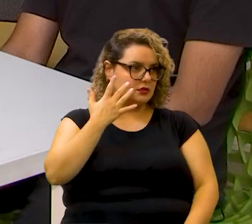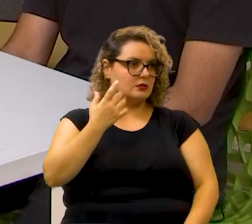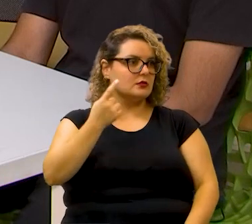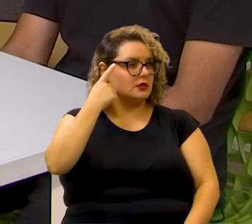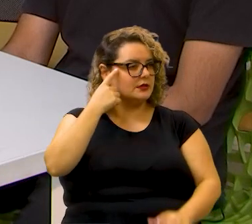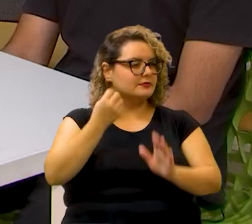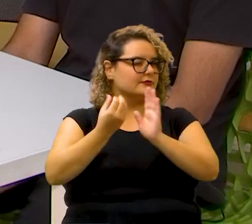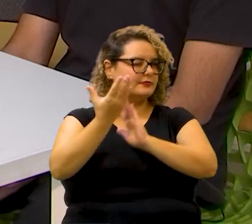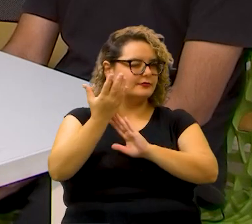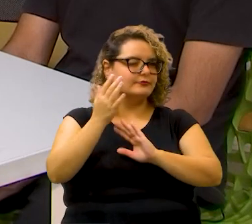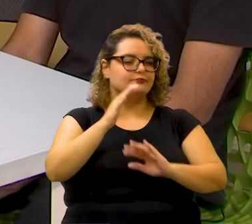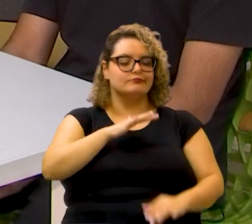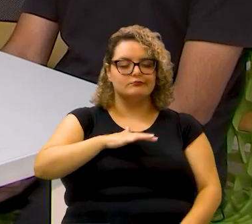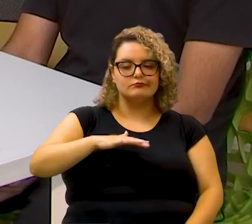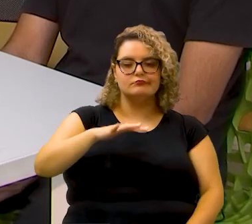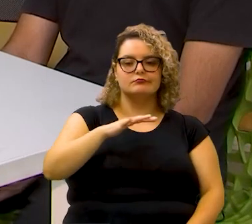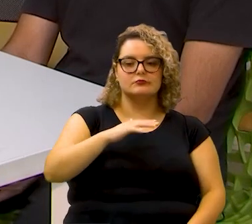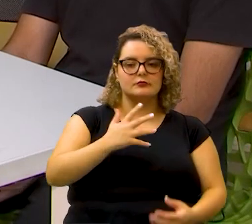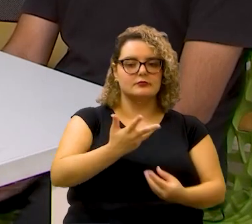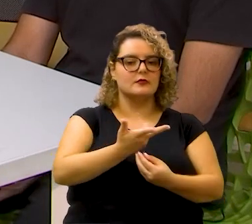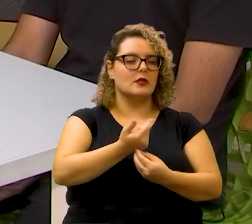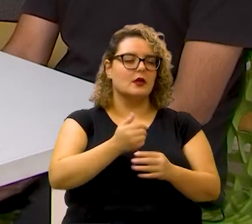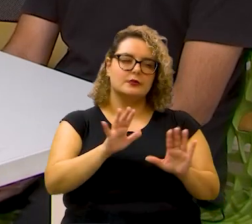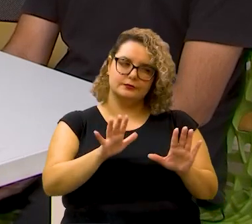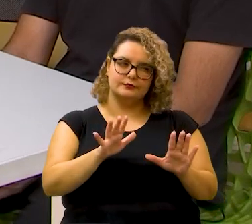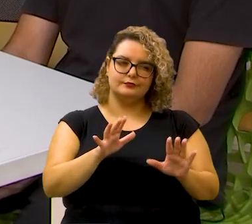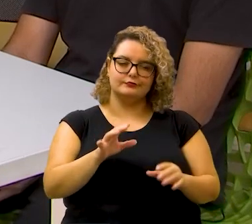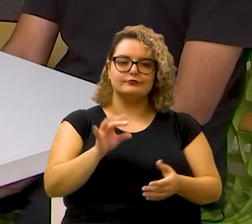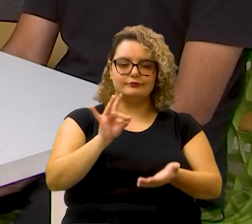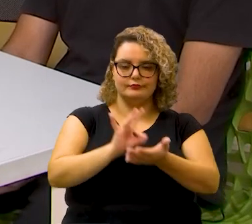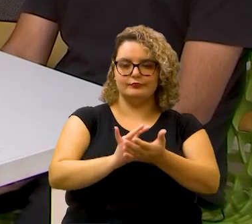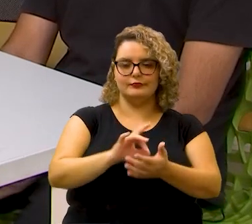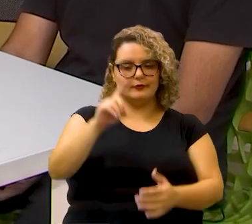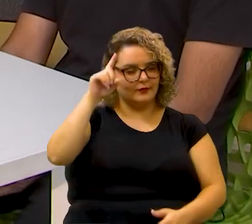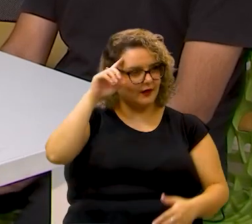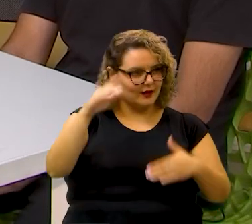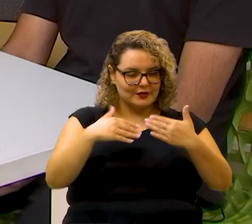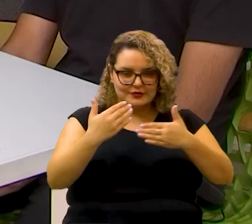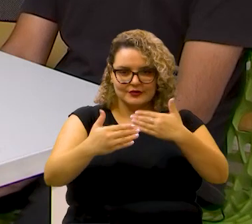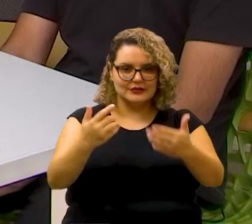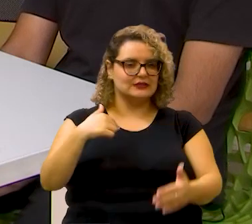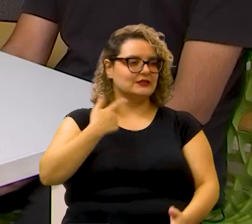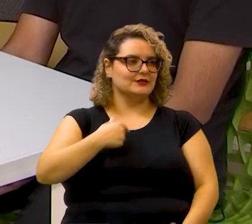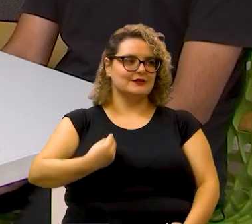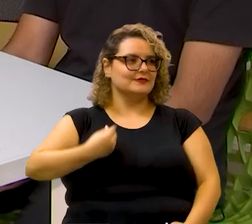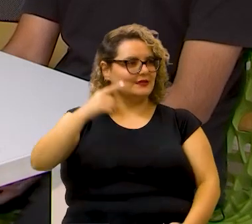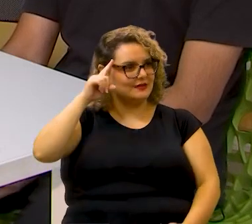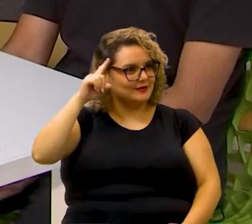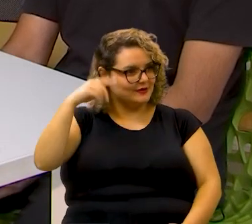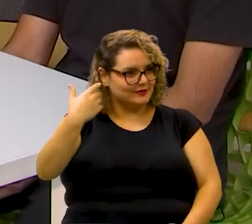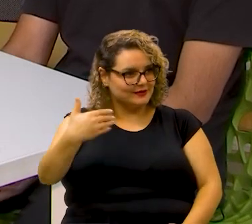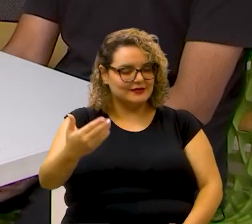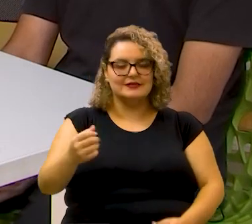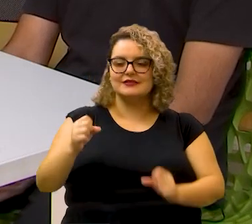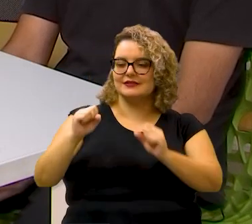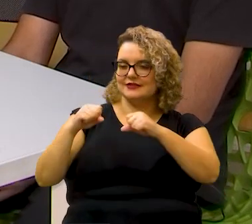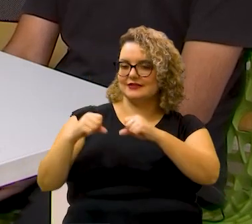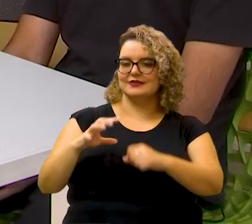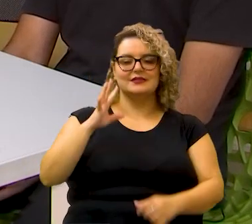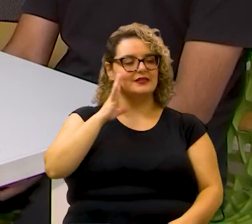que a criatividade está muito no plano das artes e tal, só que ela está o dia inteiro na nossa vida, Sim. Todos os dias,